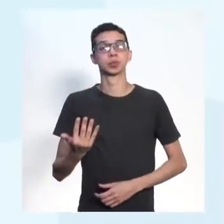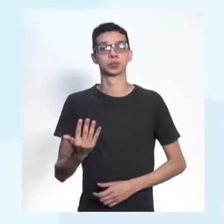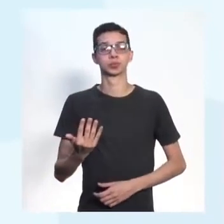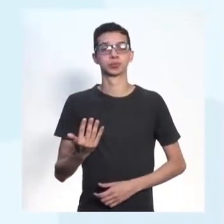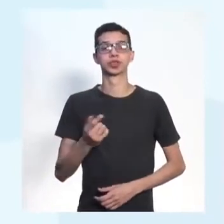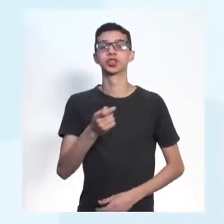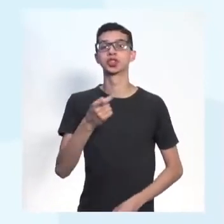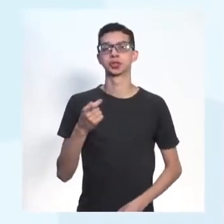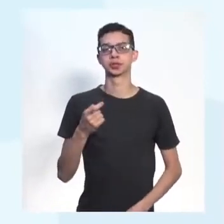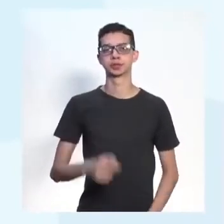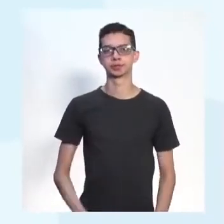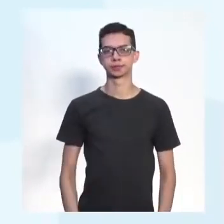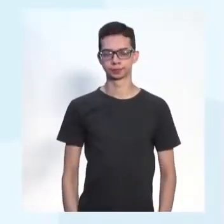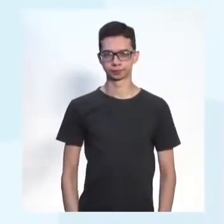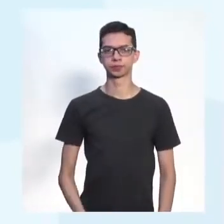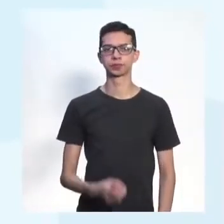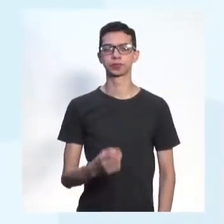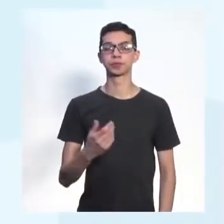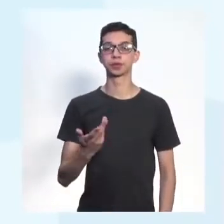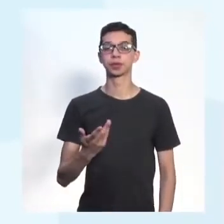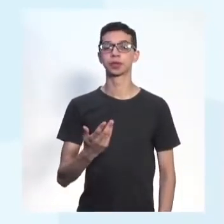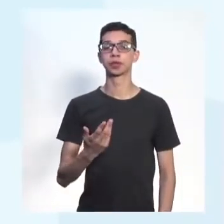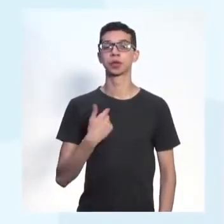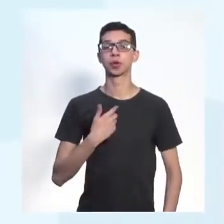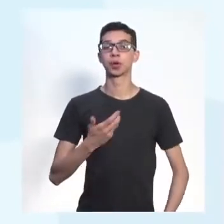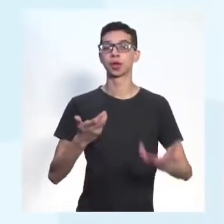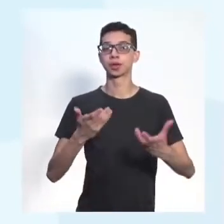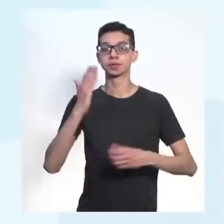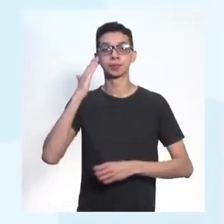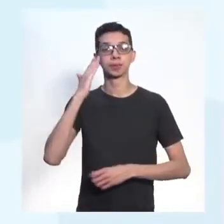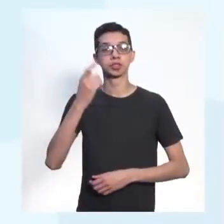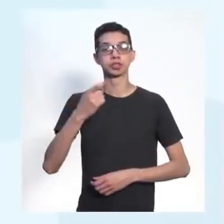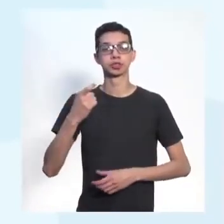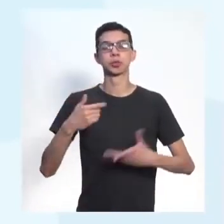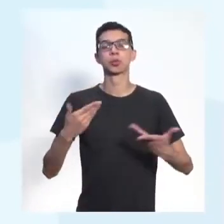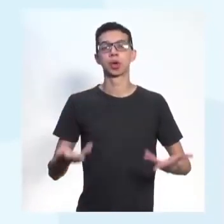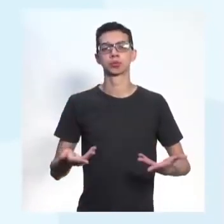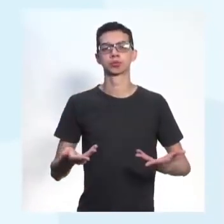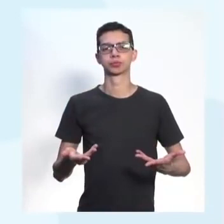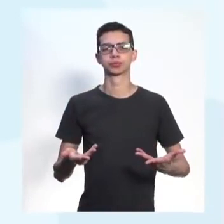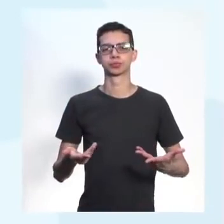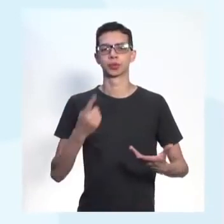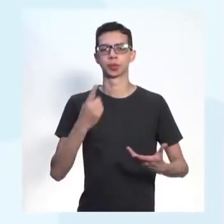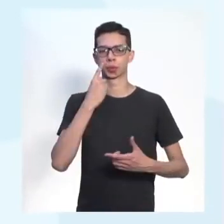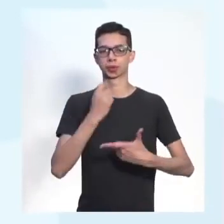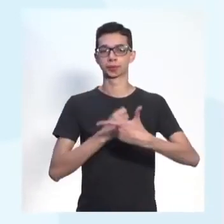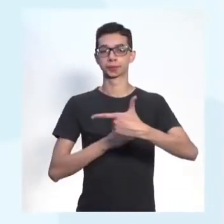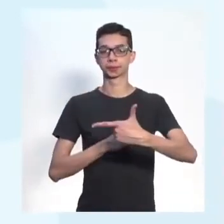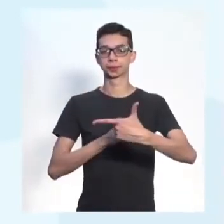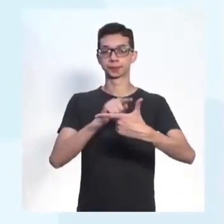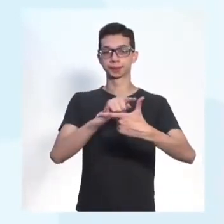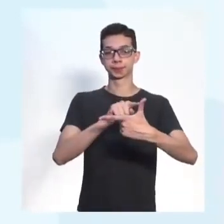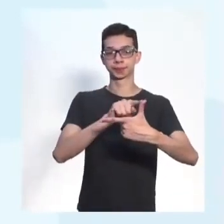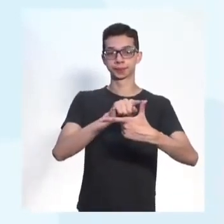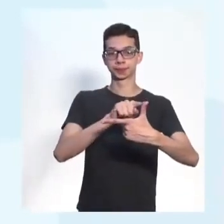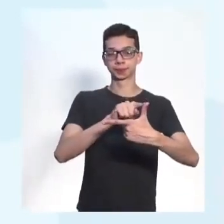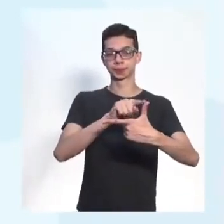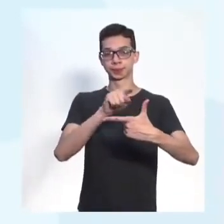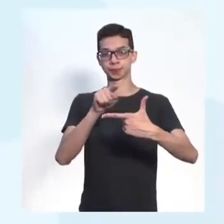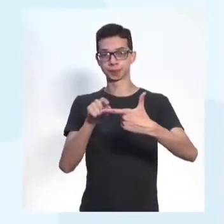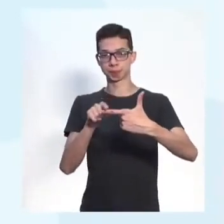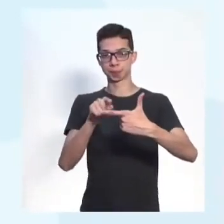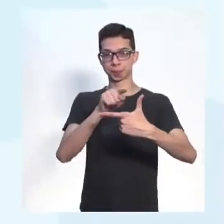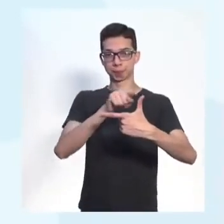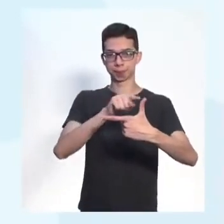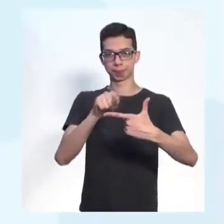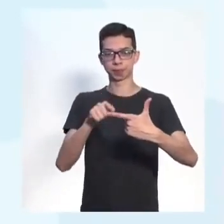X. Eu te dou dois ângulos, eu quero saber o ângulo X. Use qual você achar mais fácil, como você